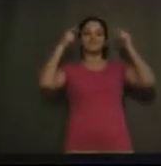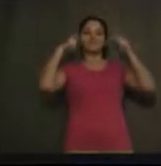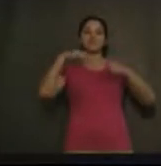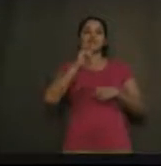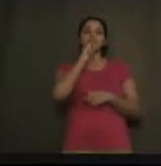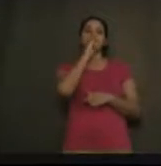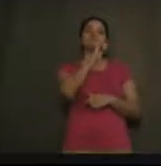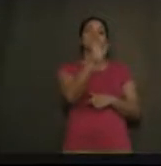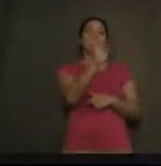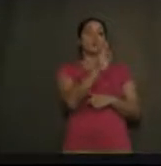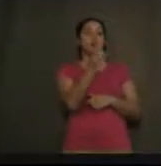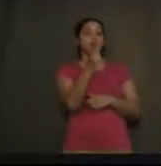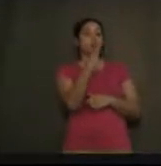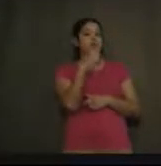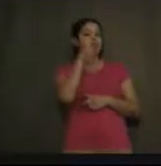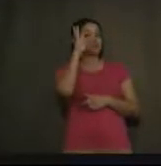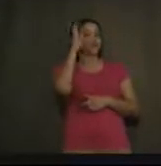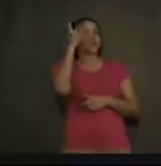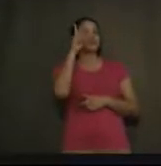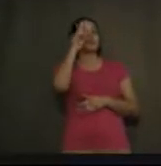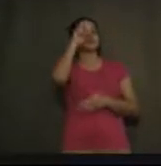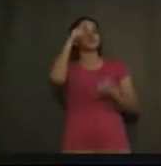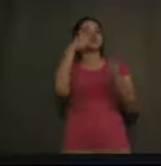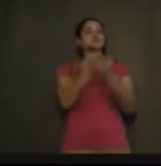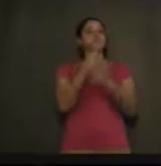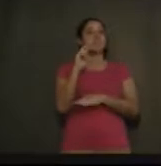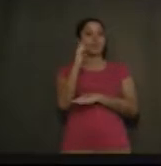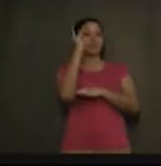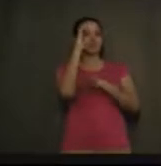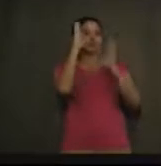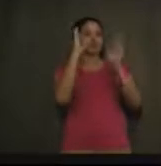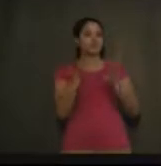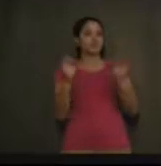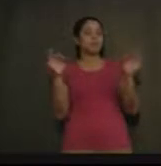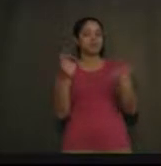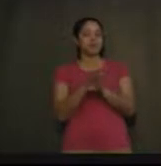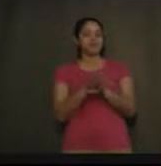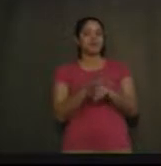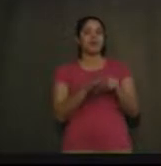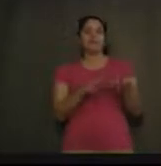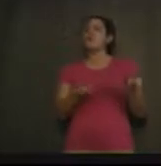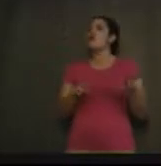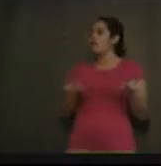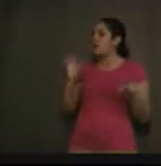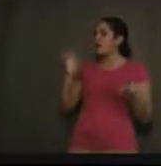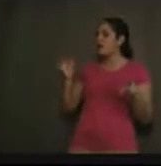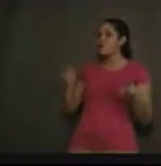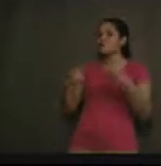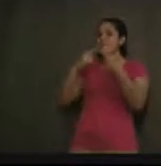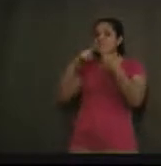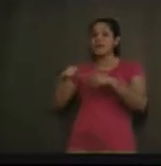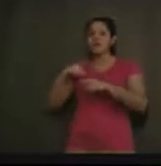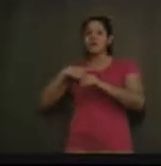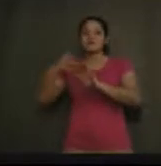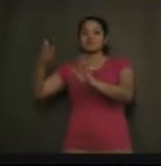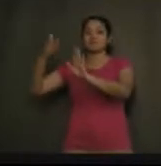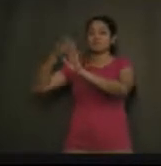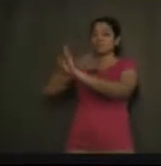tudo decidido, tudo pronto. O que ele não imaginava é a quantidade de problemas que estavam ainda por